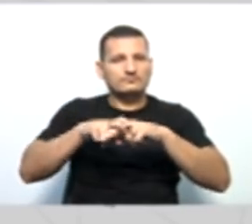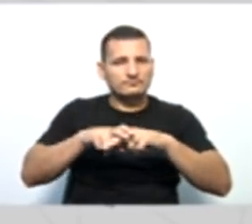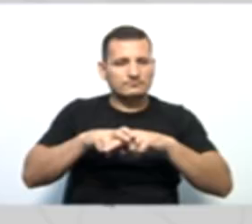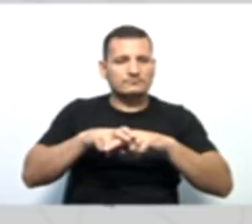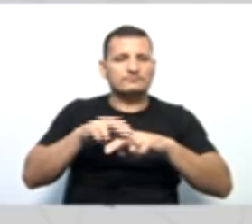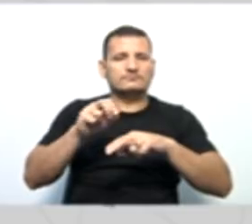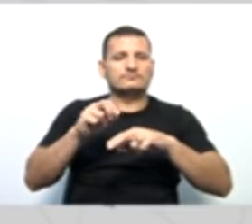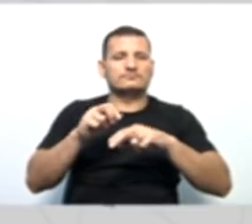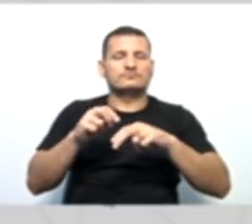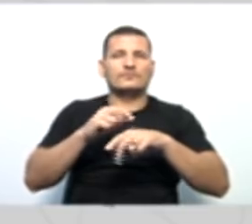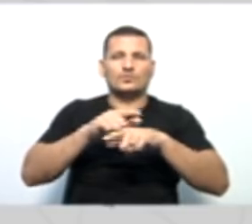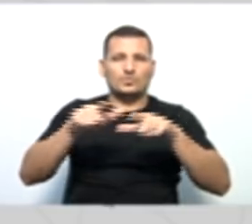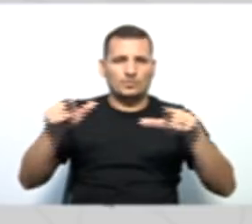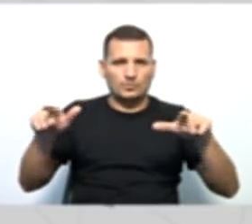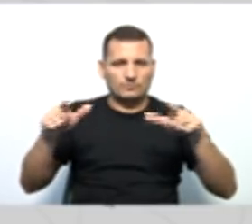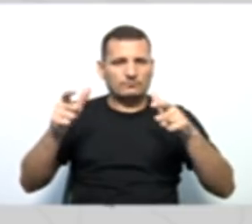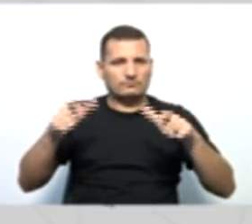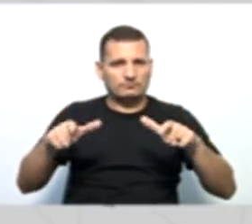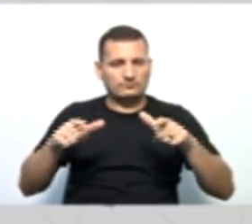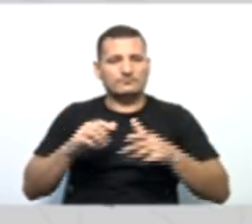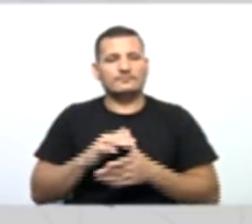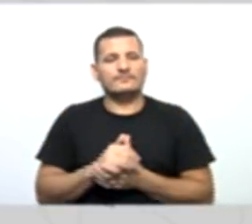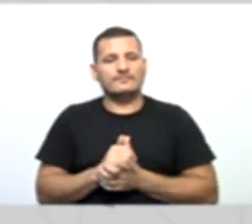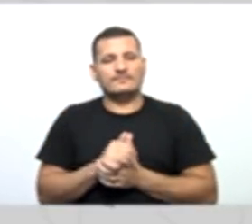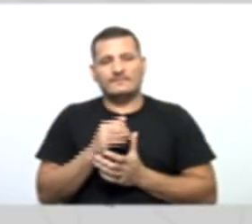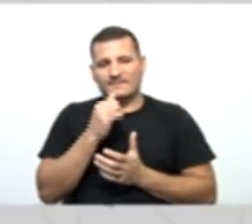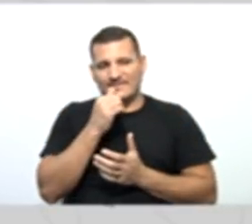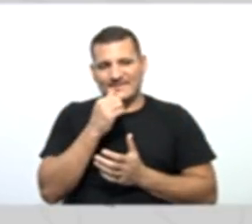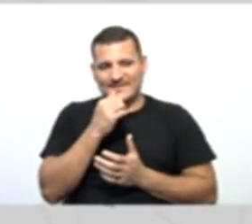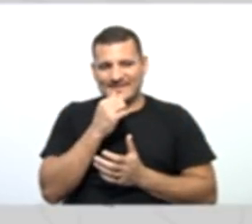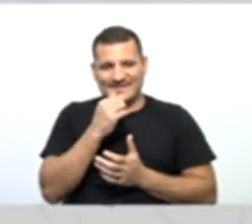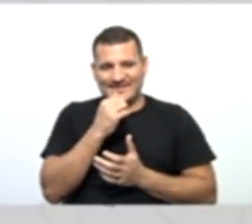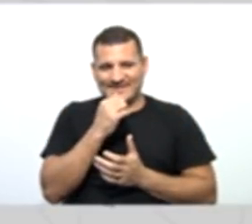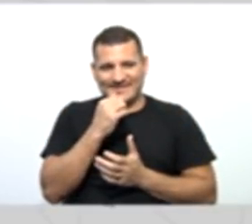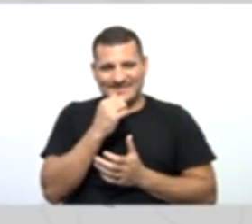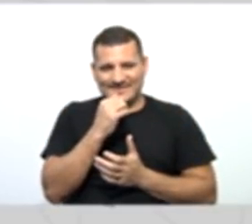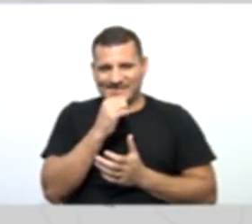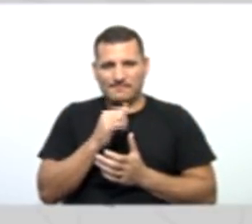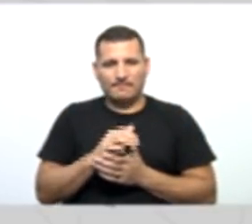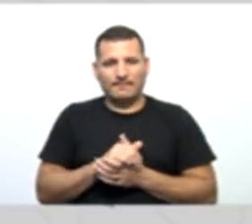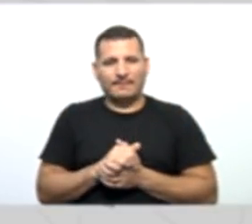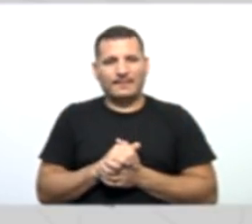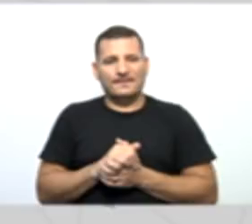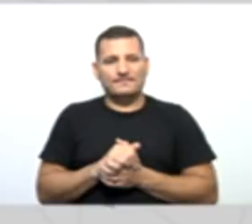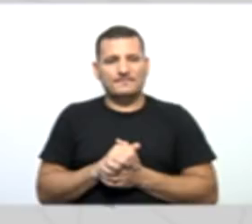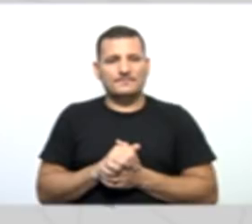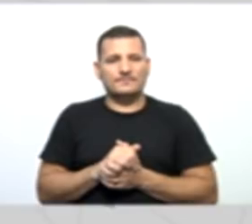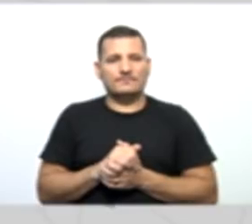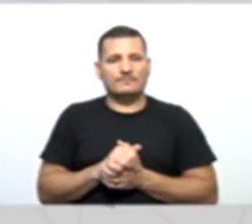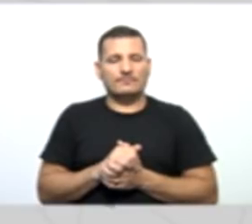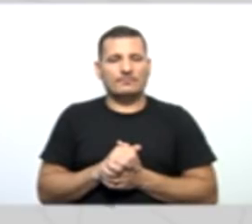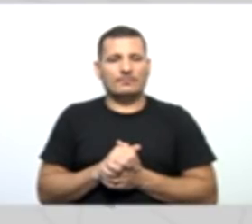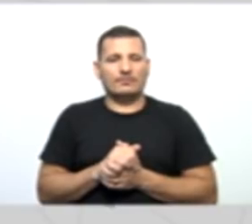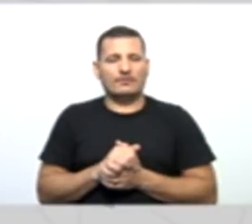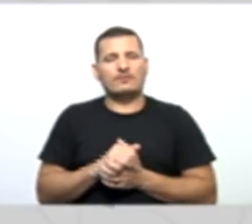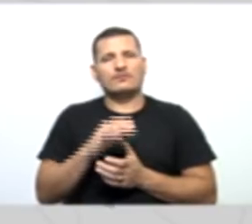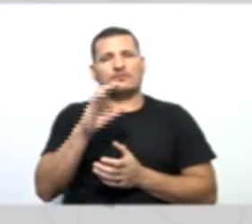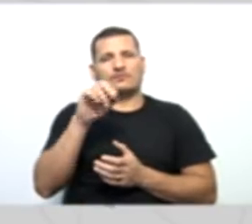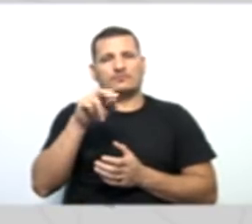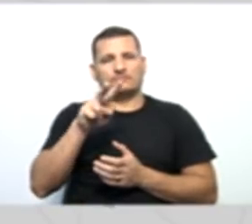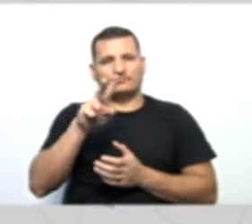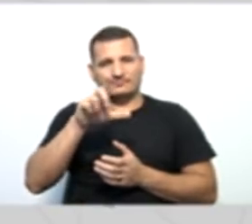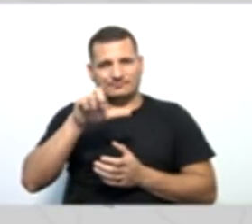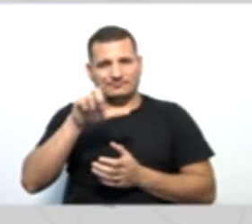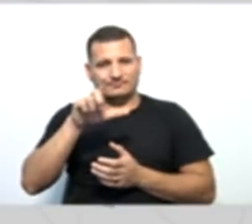roupas da vítima. Não é tirar a roupa não, ok? É só afrouxar a roupinha dela. Convulsão. Não segure a